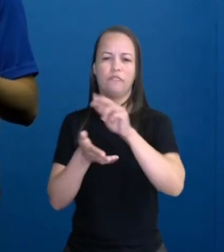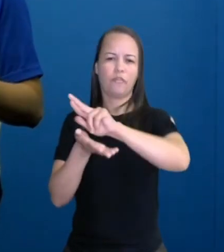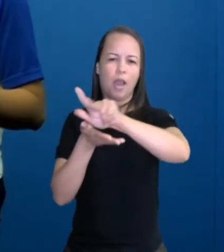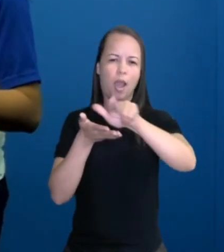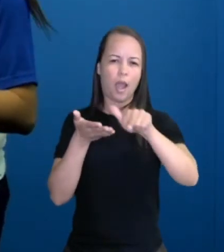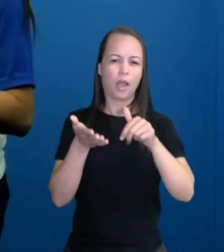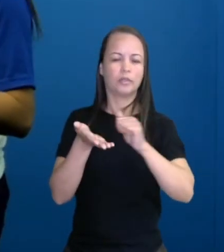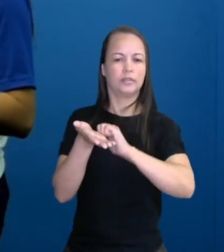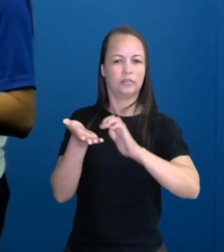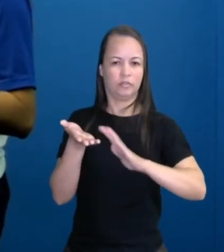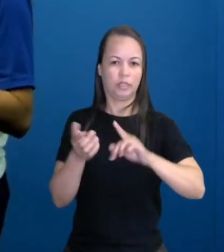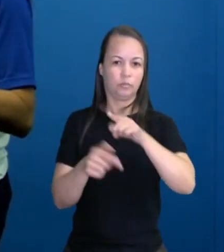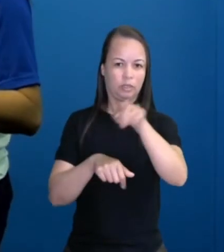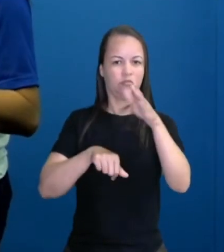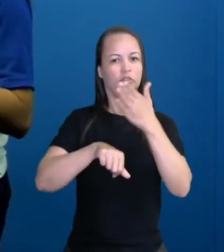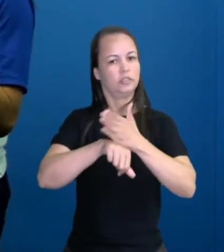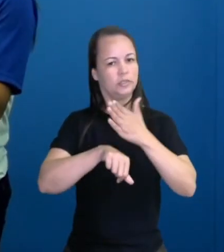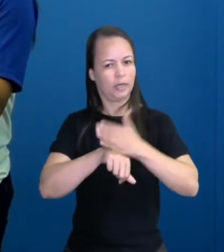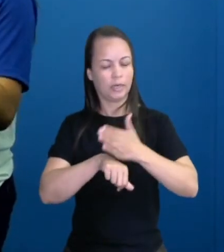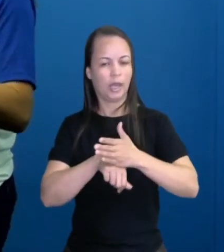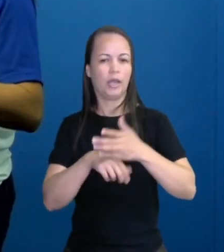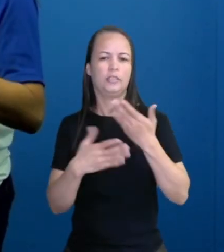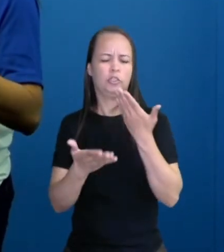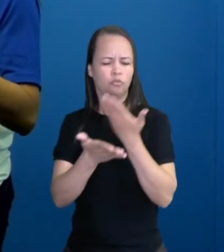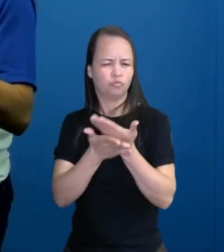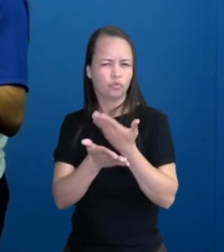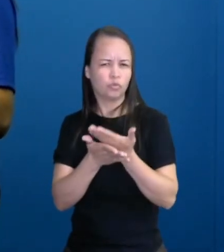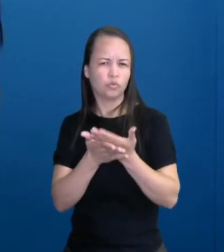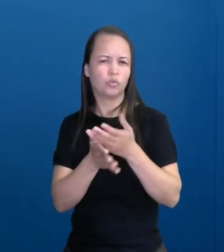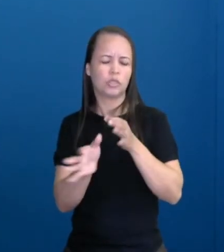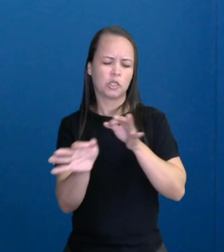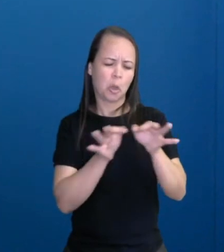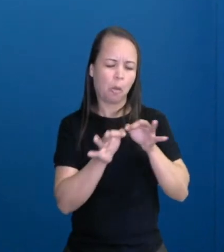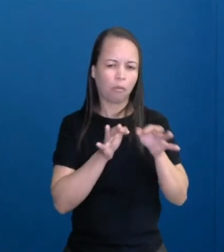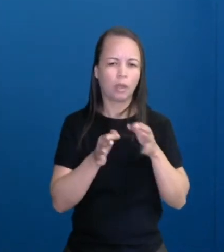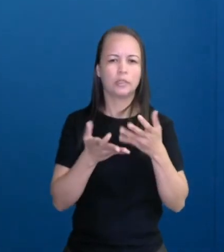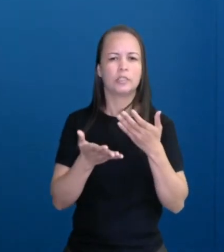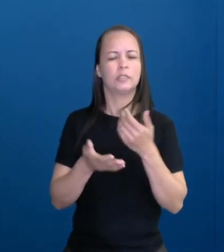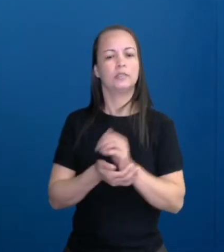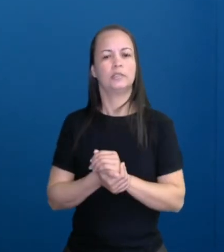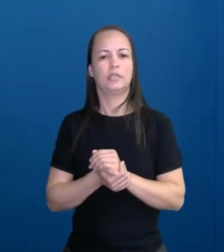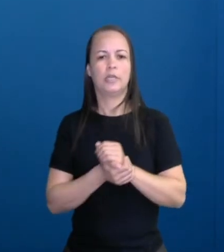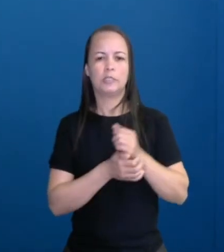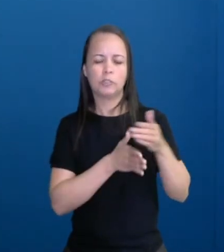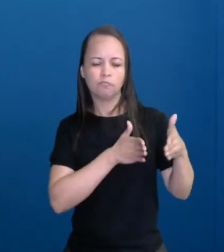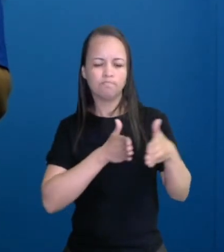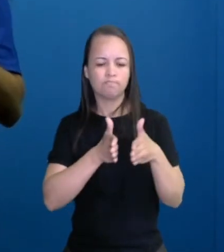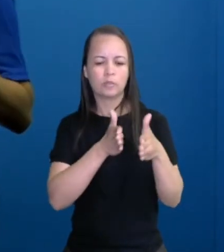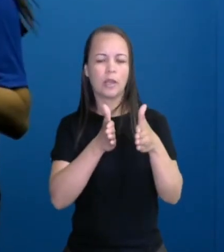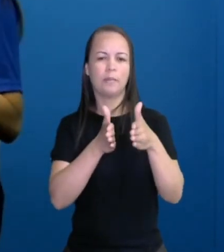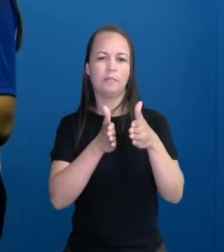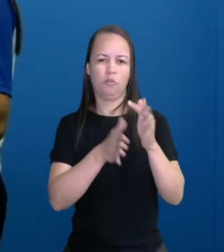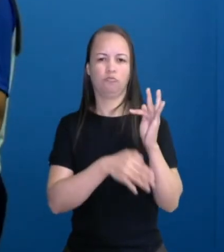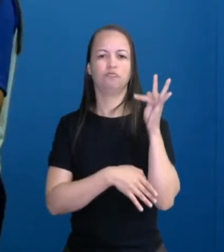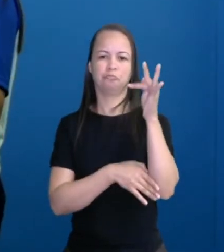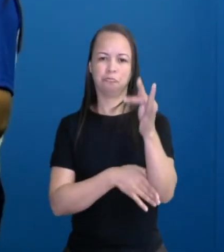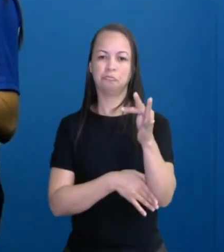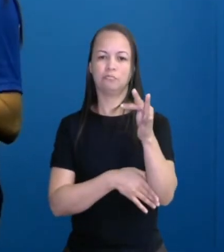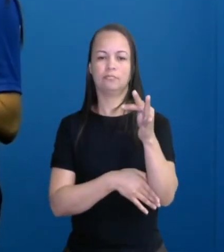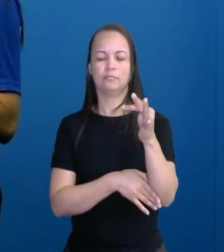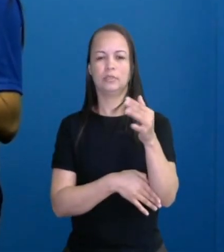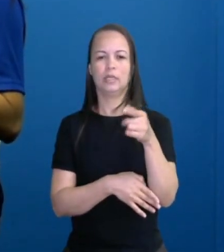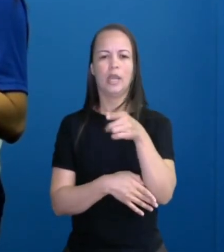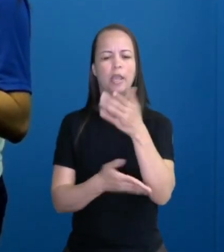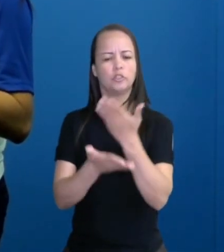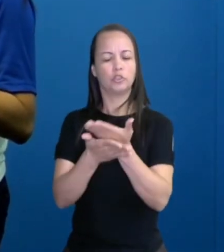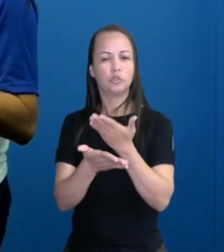vocês treinarem. Façam aí, estudem, se preparem. Este é o caminho do sucesso. É estudar,